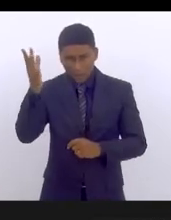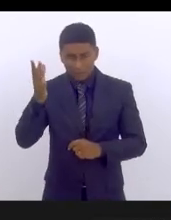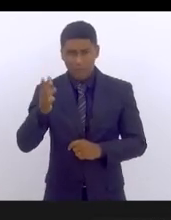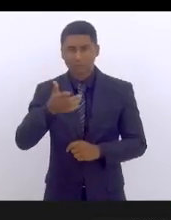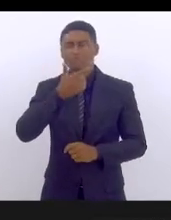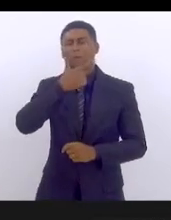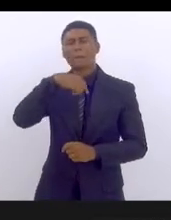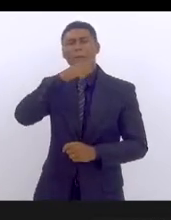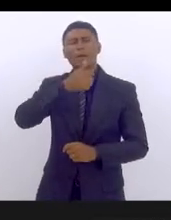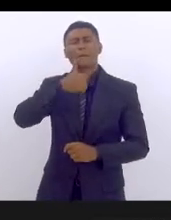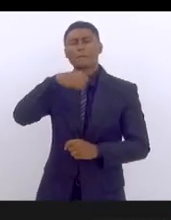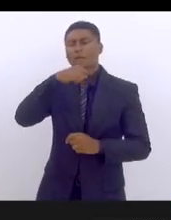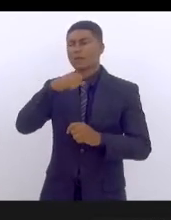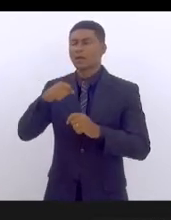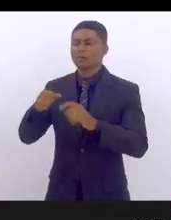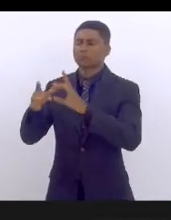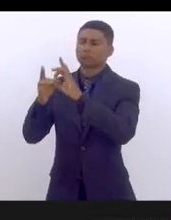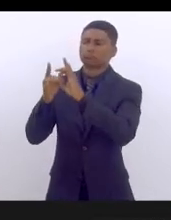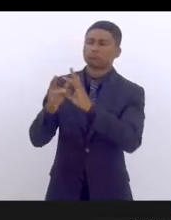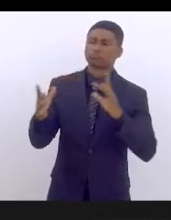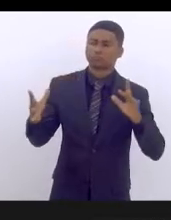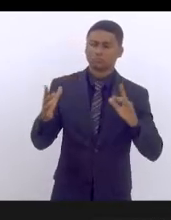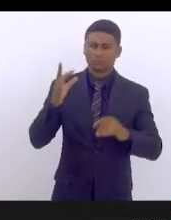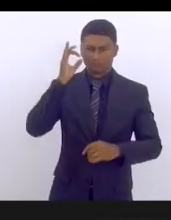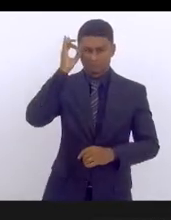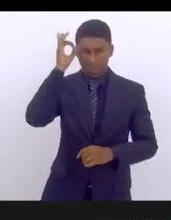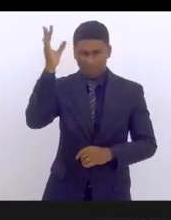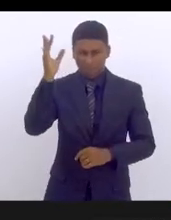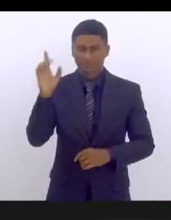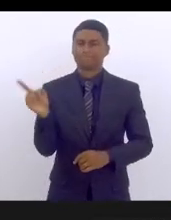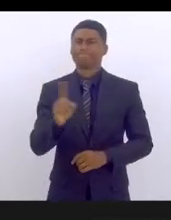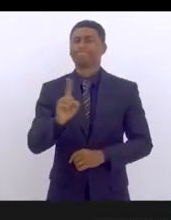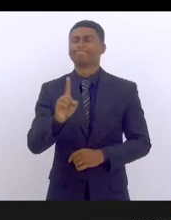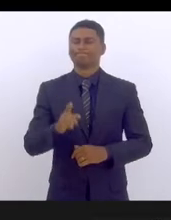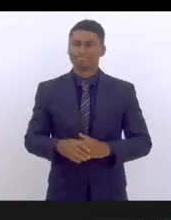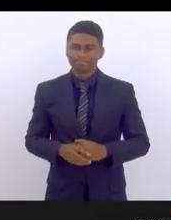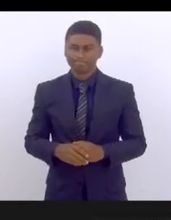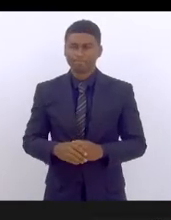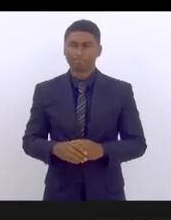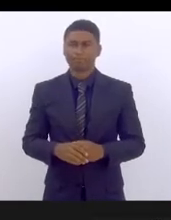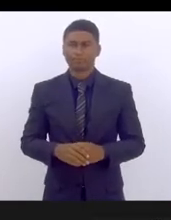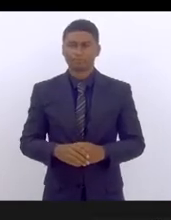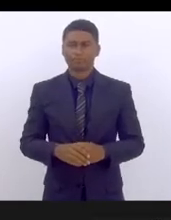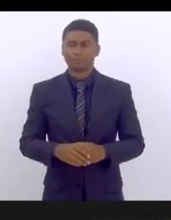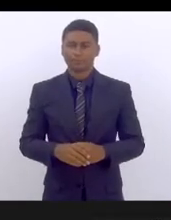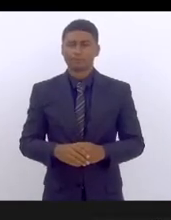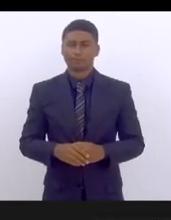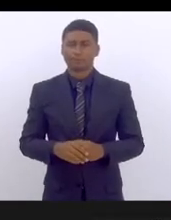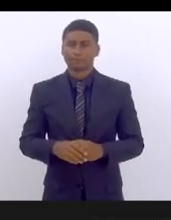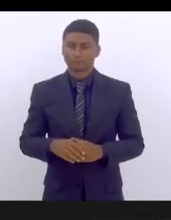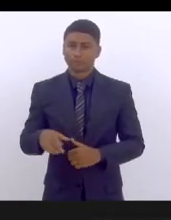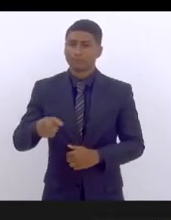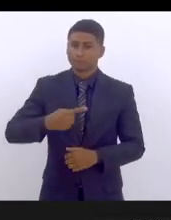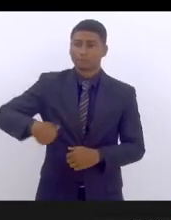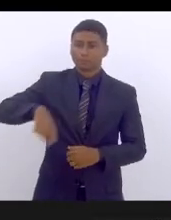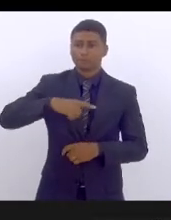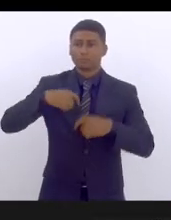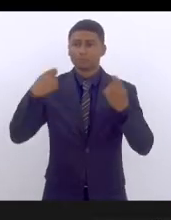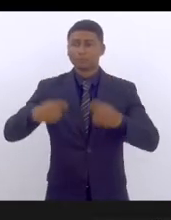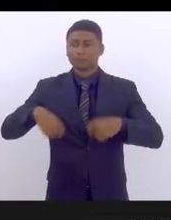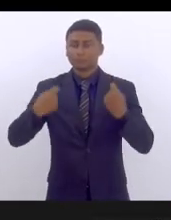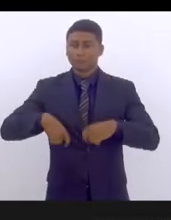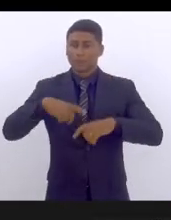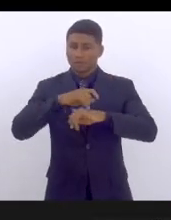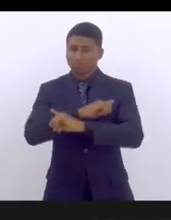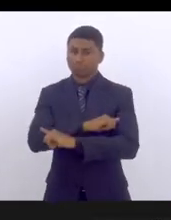parental. E a gente, no meio da rua, para chamar a atenção das autoridades